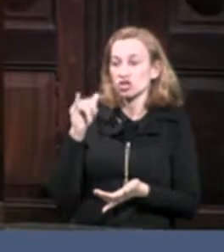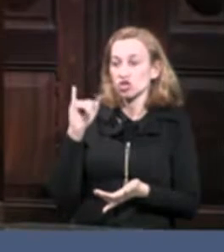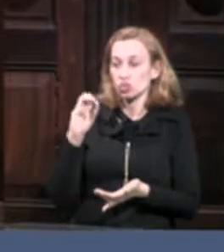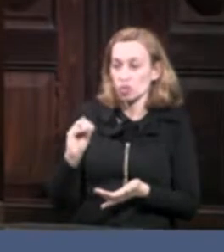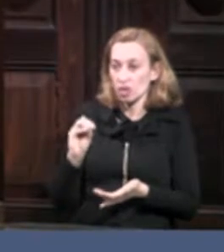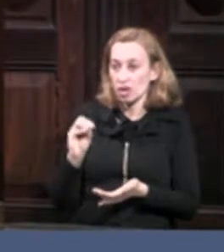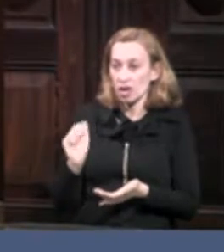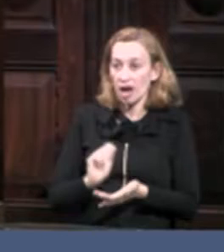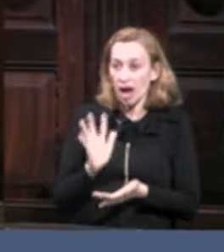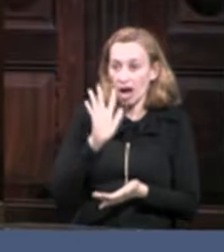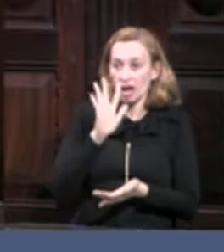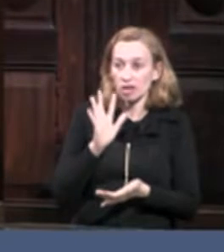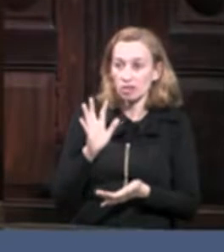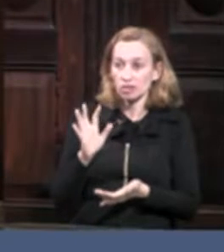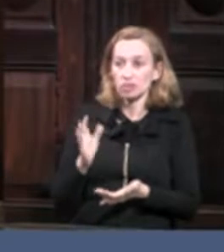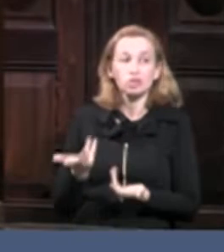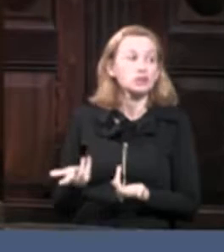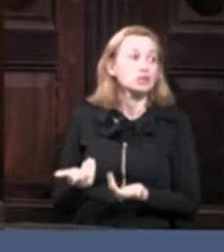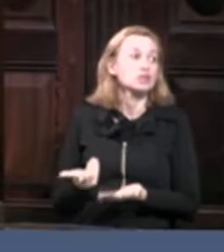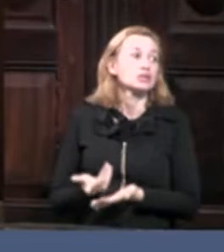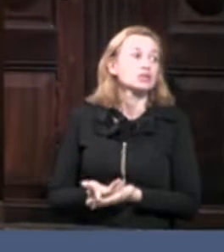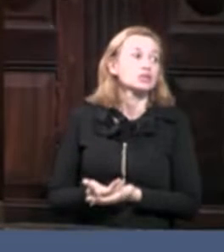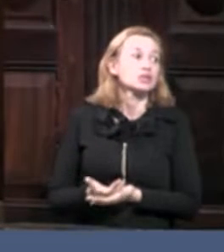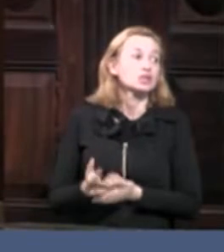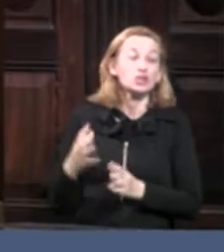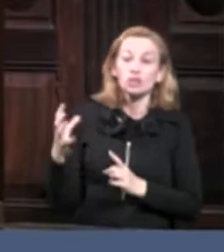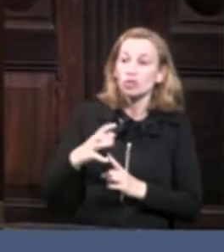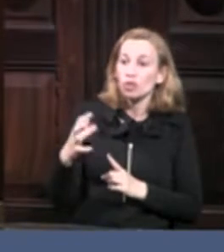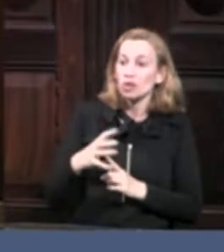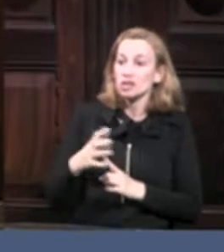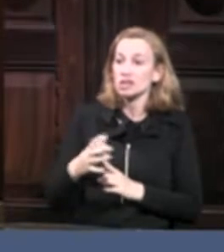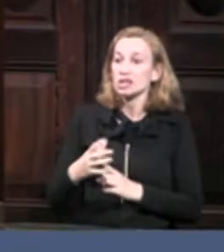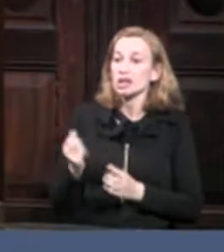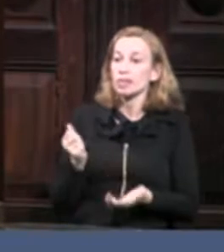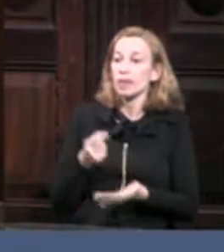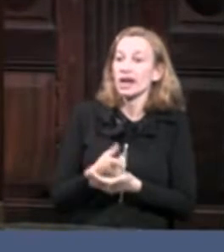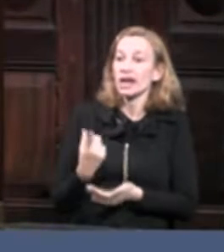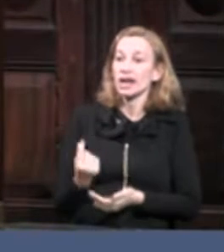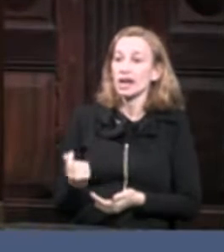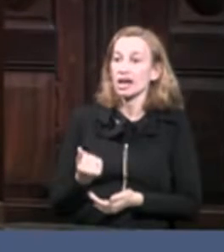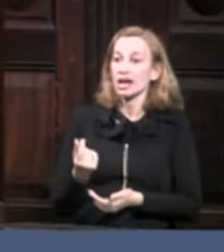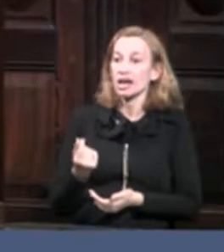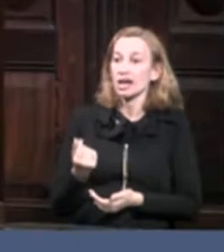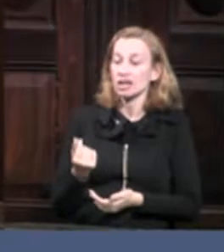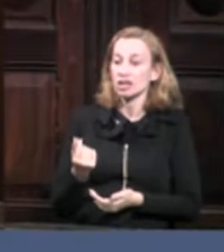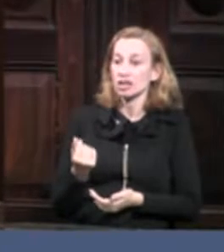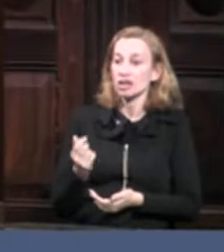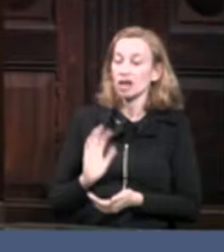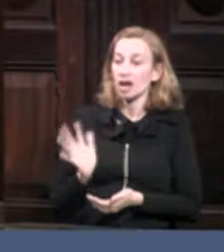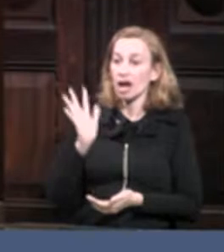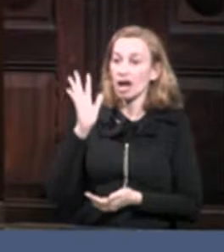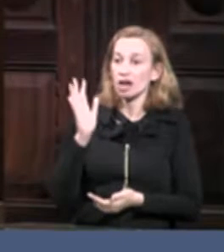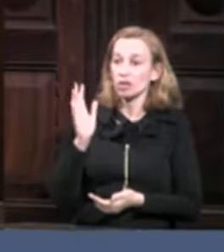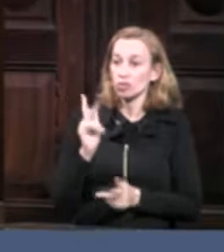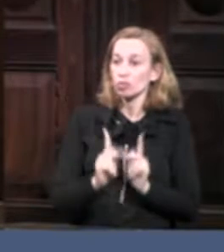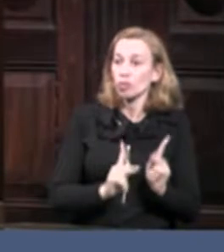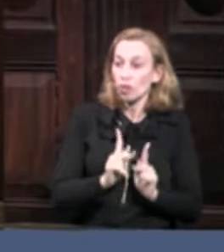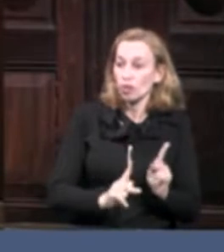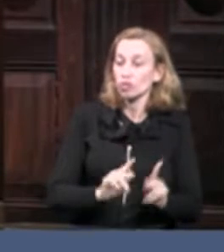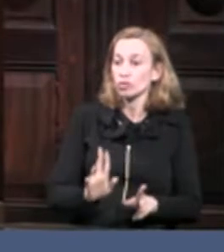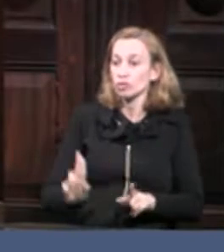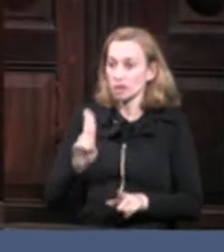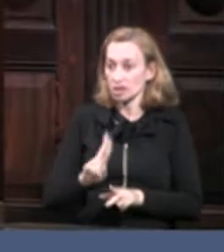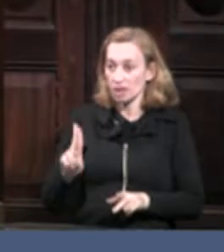de Transporte não vê conflito de interesses. Afinal de contas, não viam quando contratavam, quando a esposa